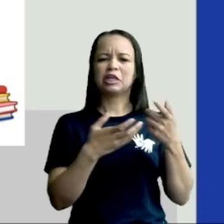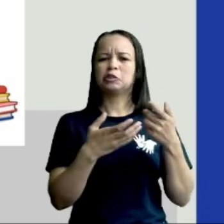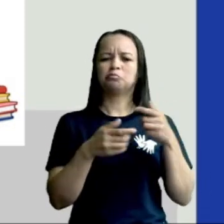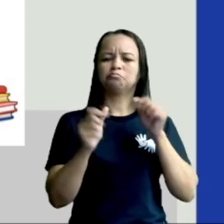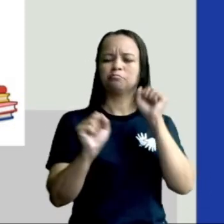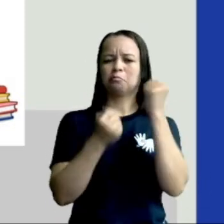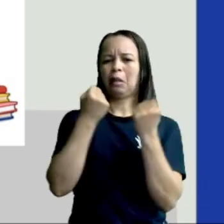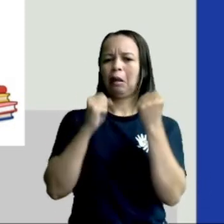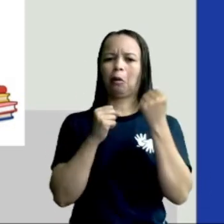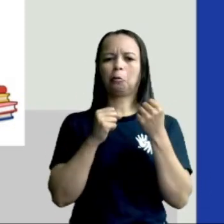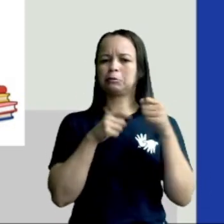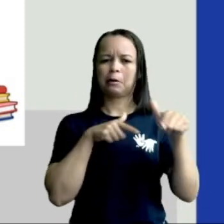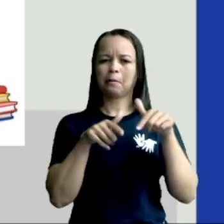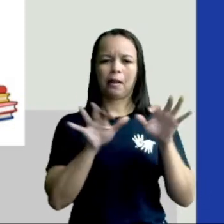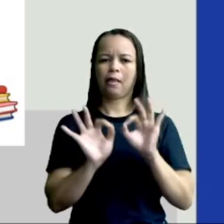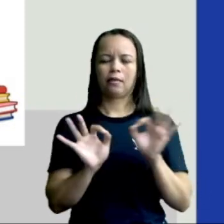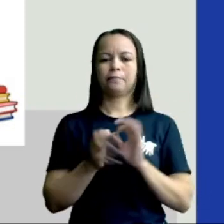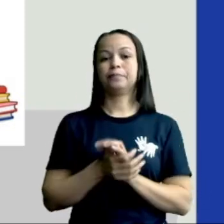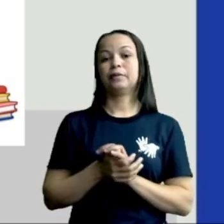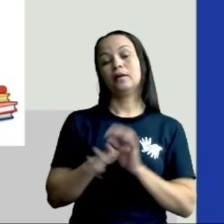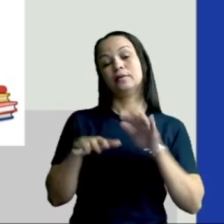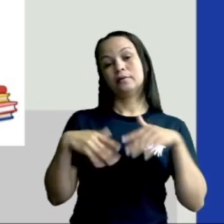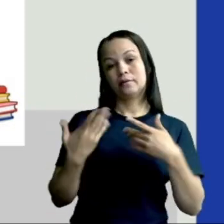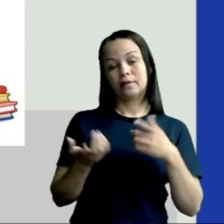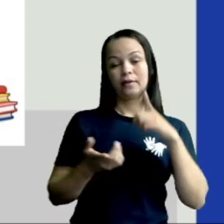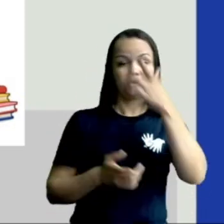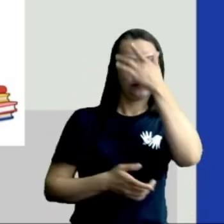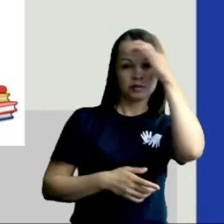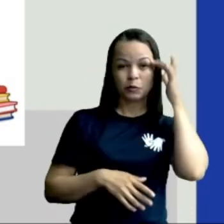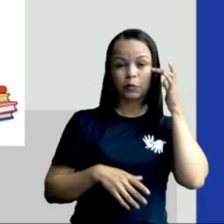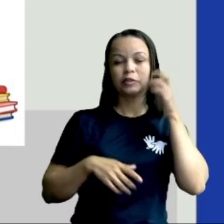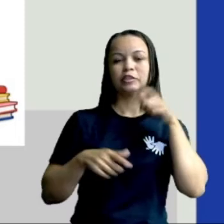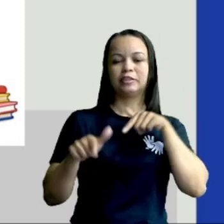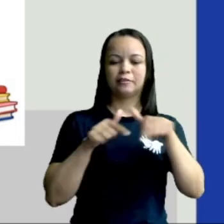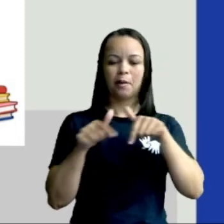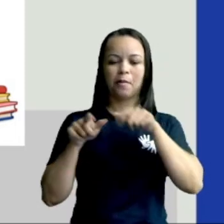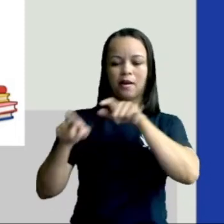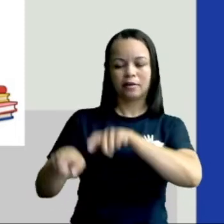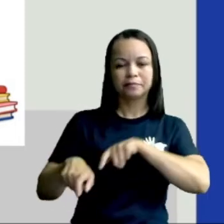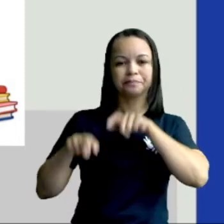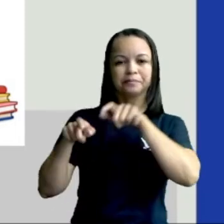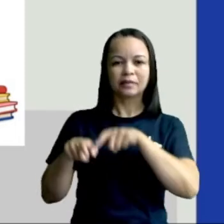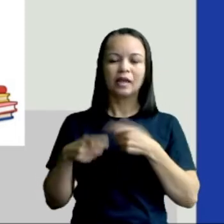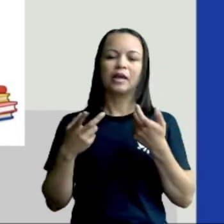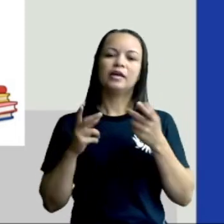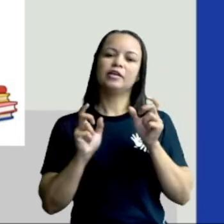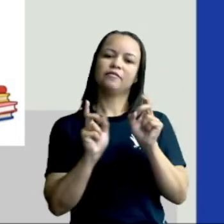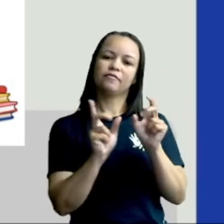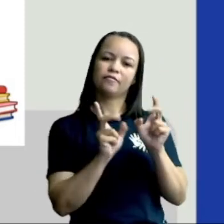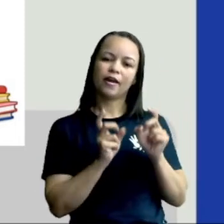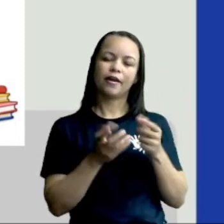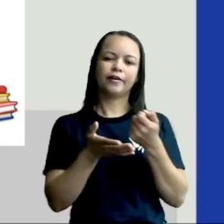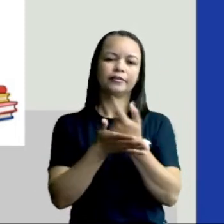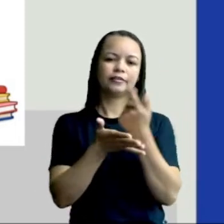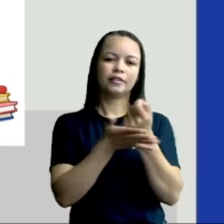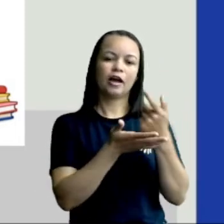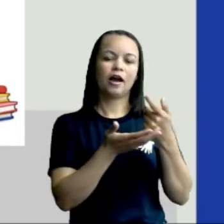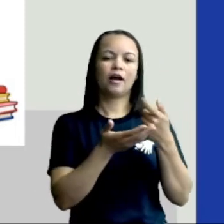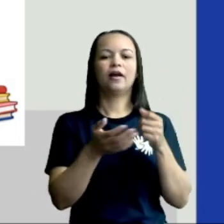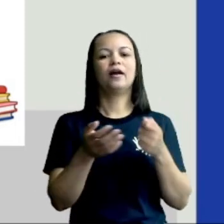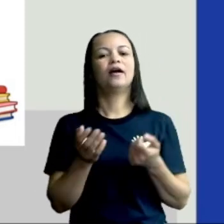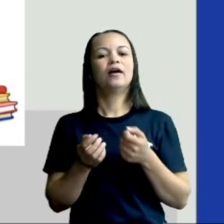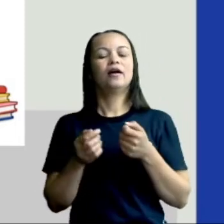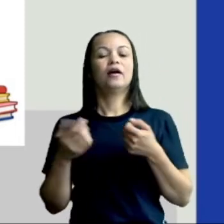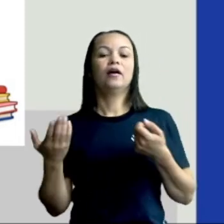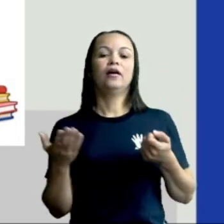tem alguém que trabalha na agricultura e que comercializa seus produtos nas feiras livres? Aí você vai